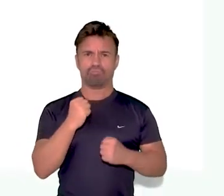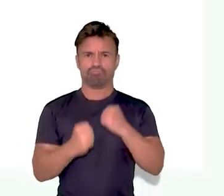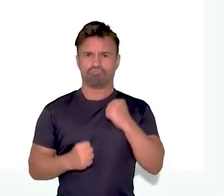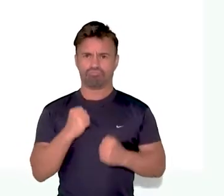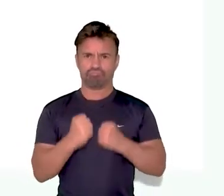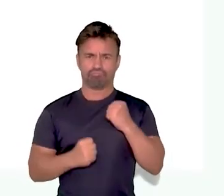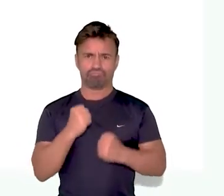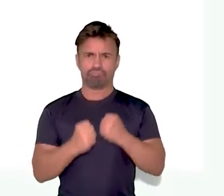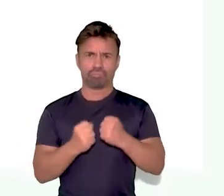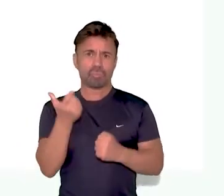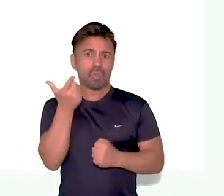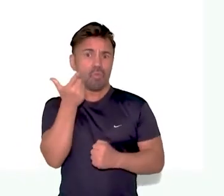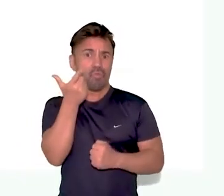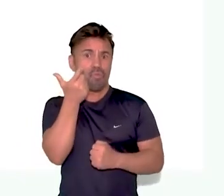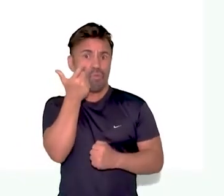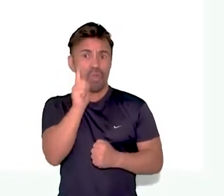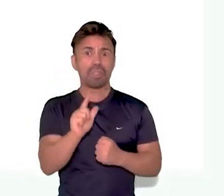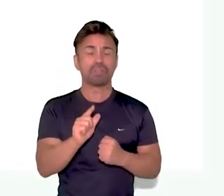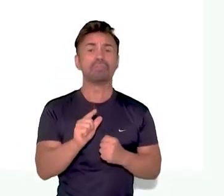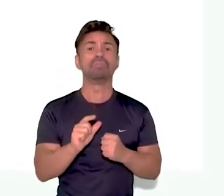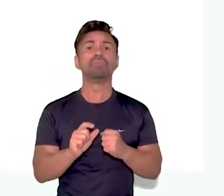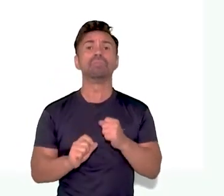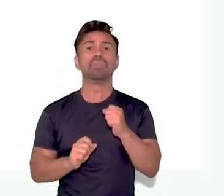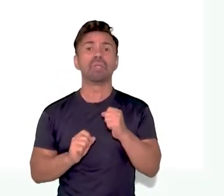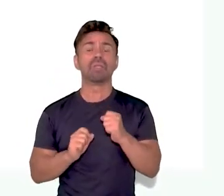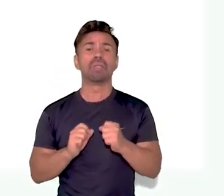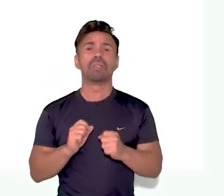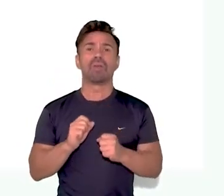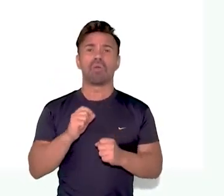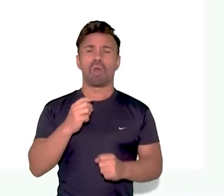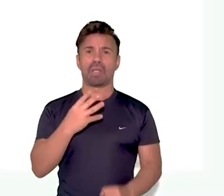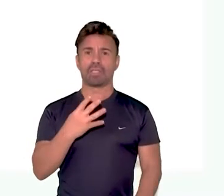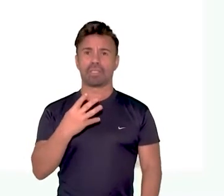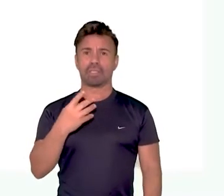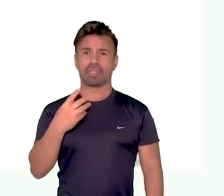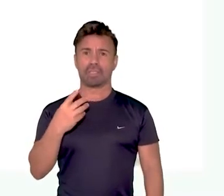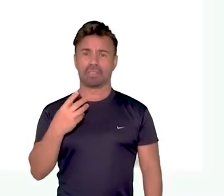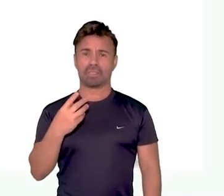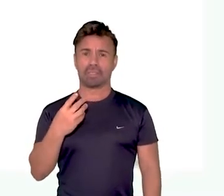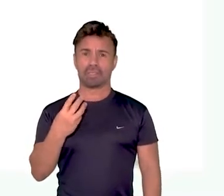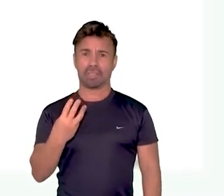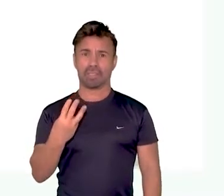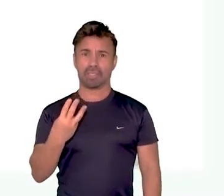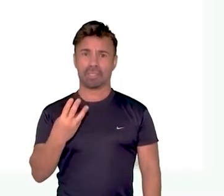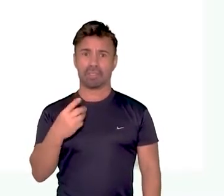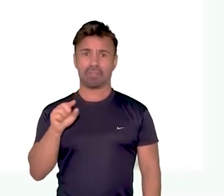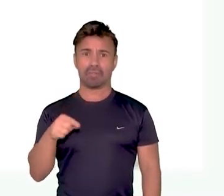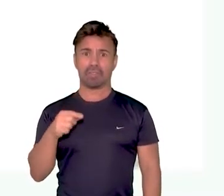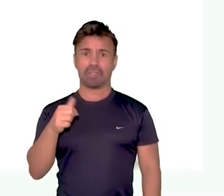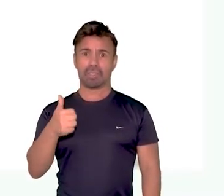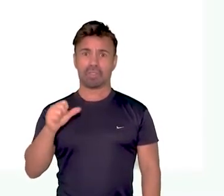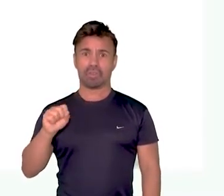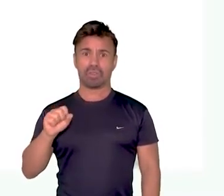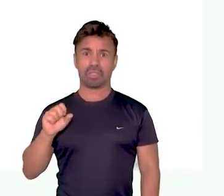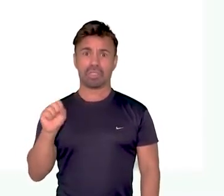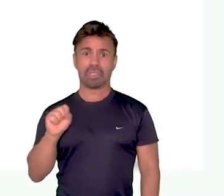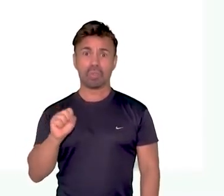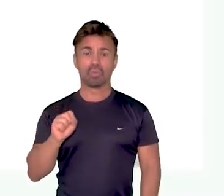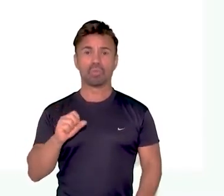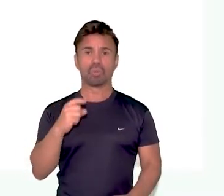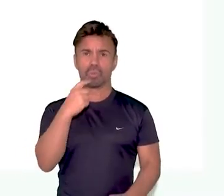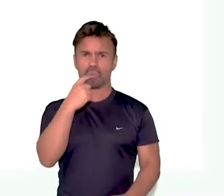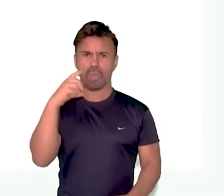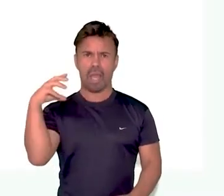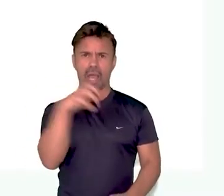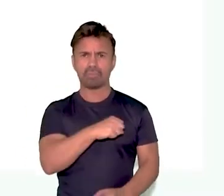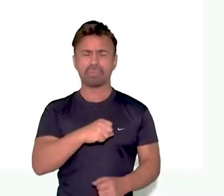Michael Johnson disse essa prova qual a marca de 43,18 segundo esse tempo